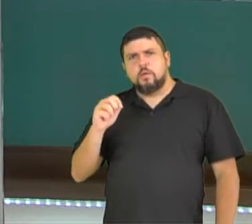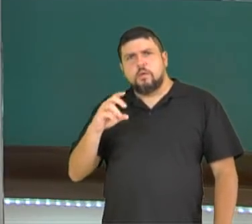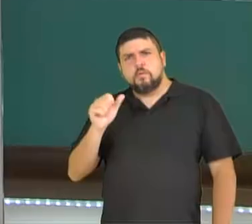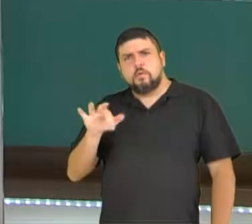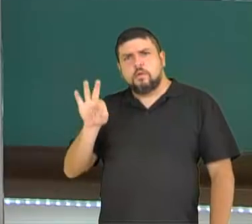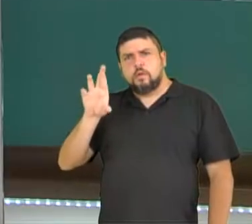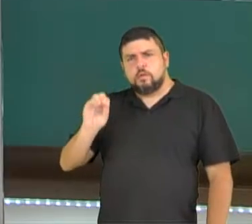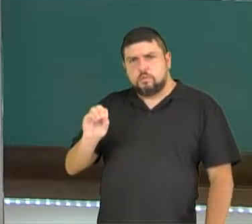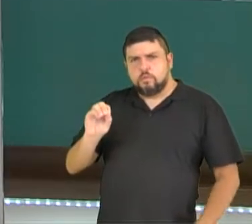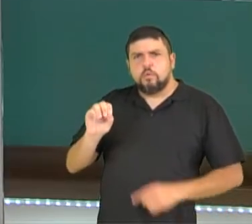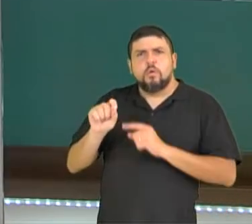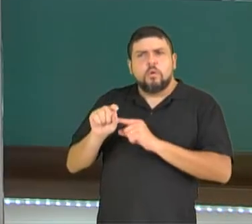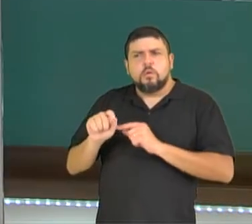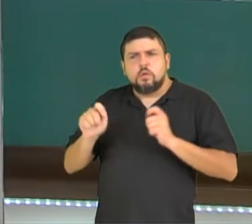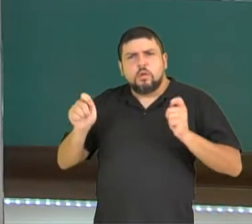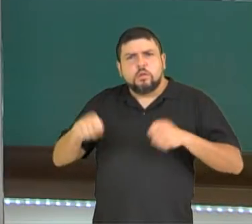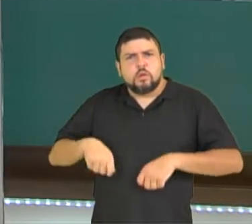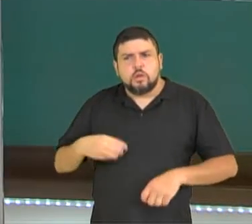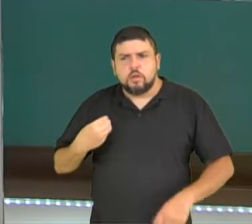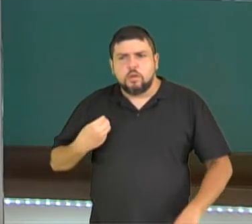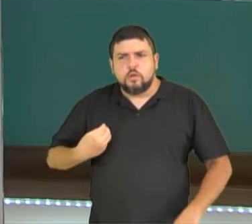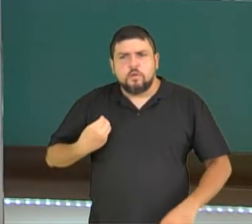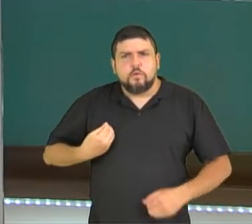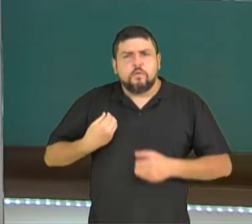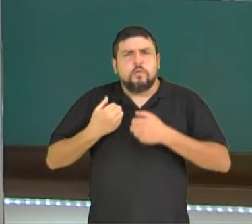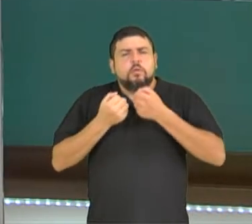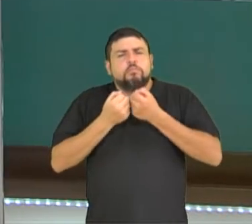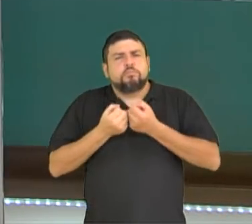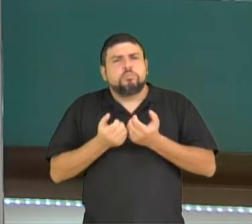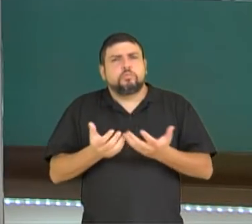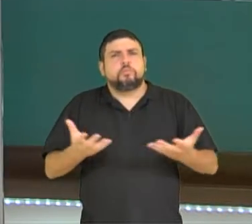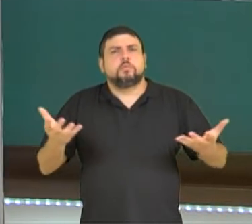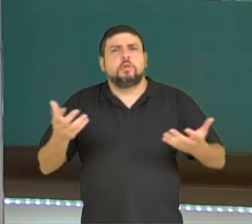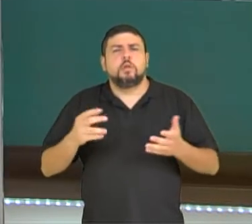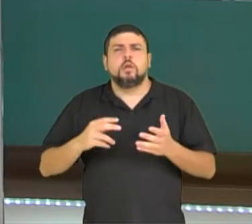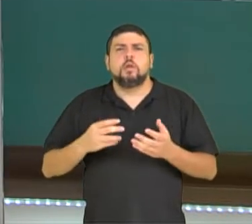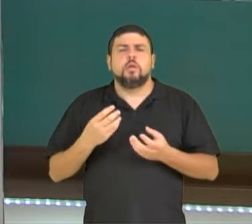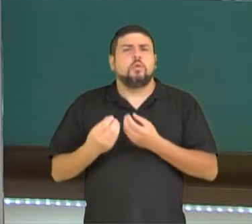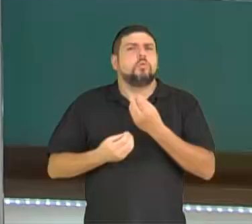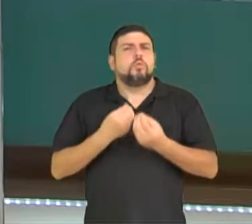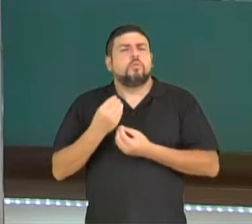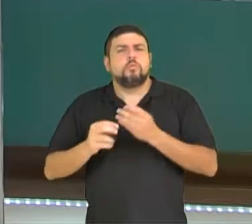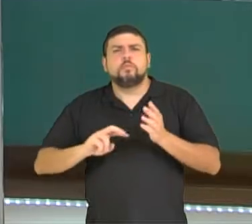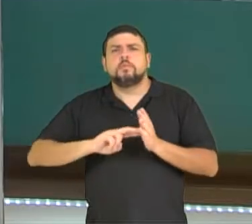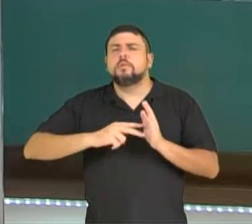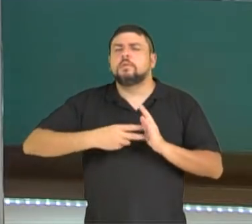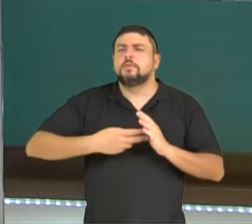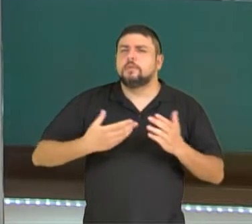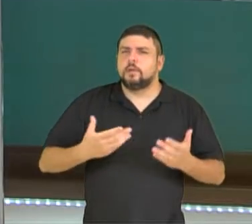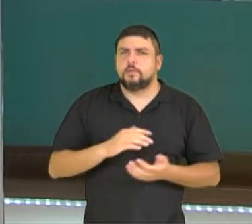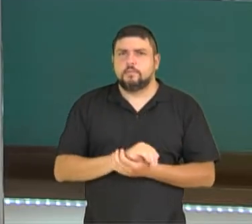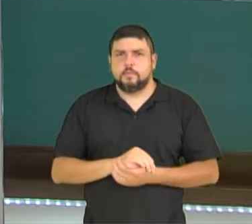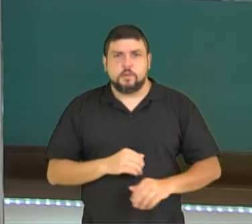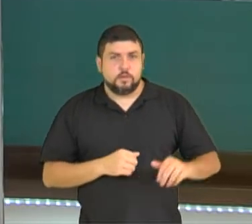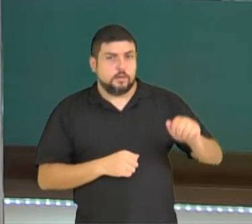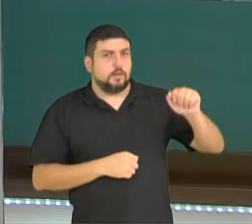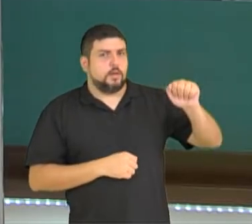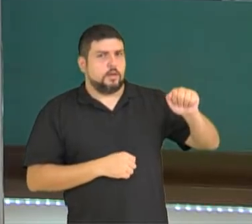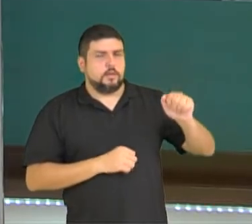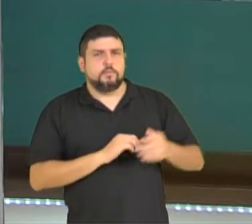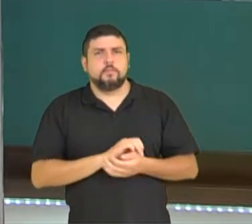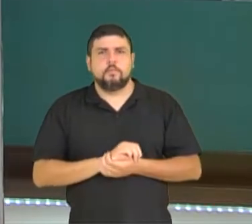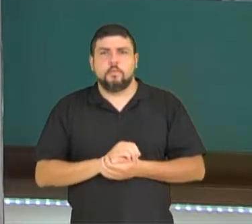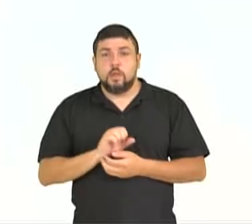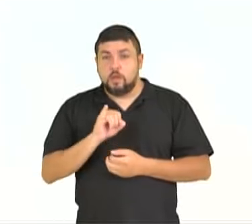coleta de sangue, vai fazer transbordar vida? O que ele quer dizer, esse cartaz, com esse enunciado? Letra A. Se